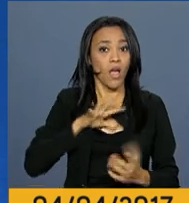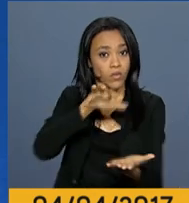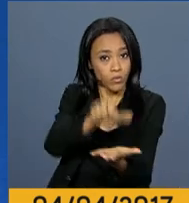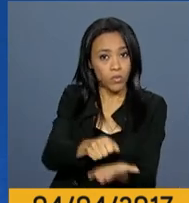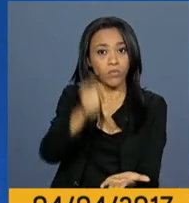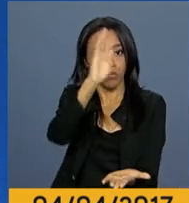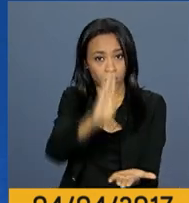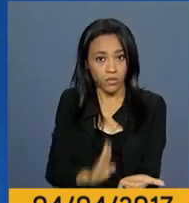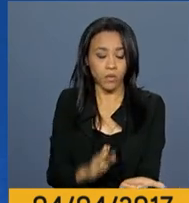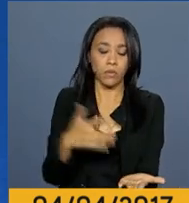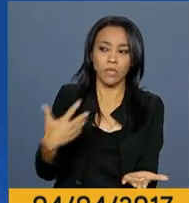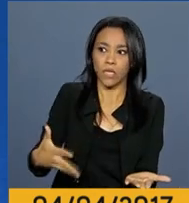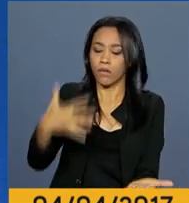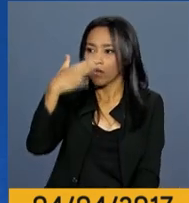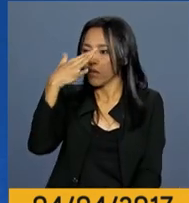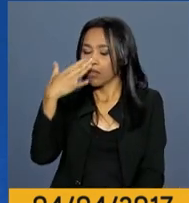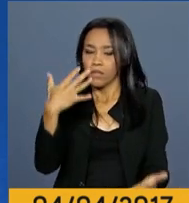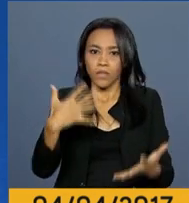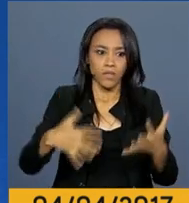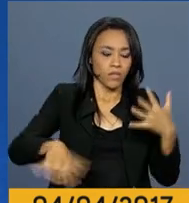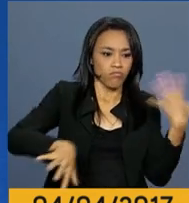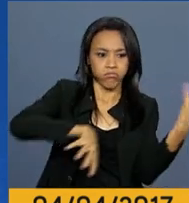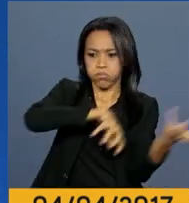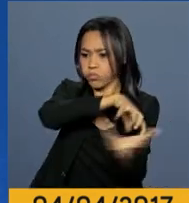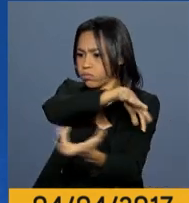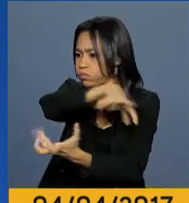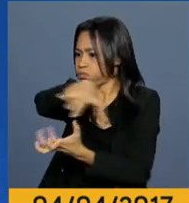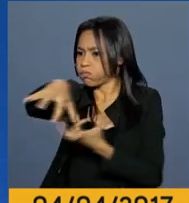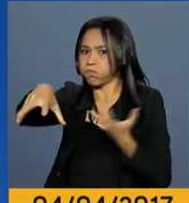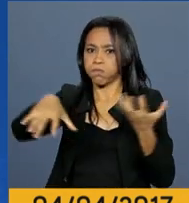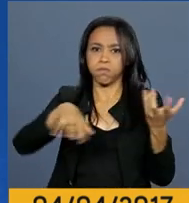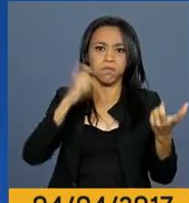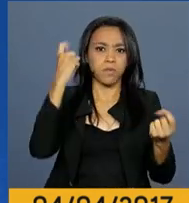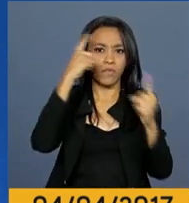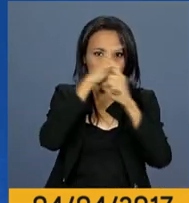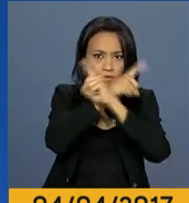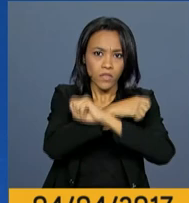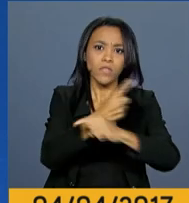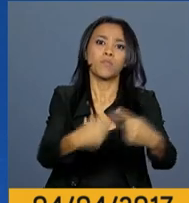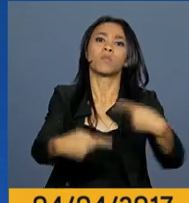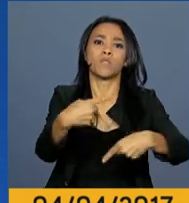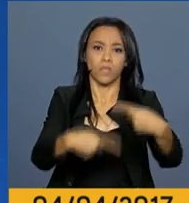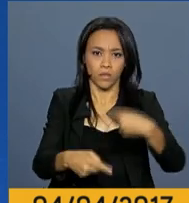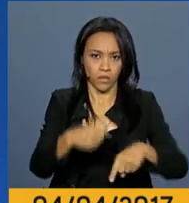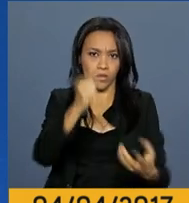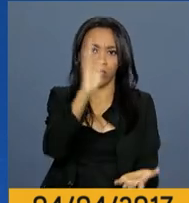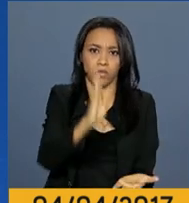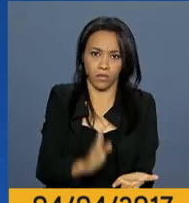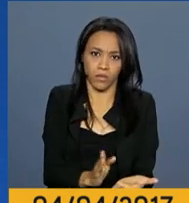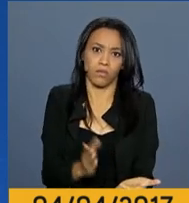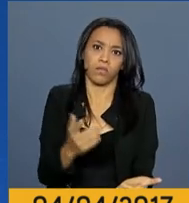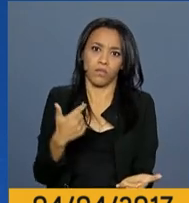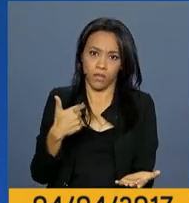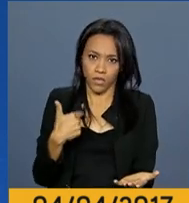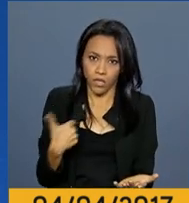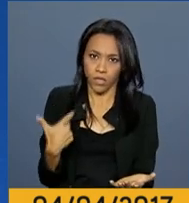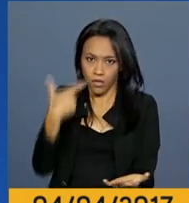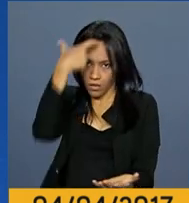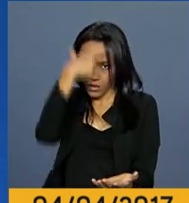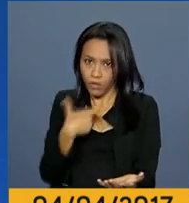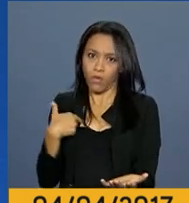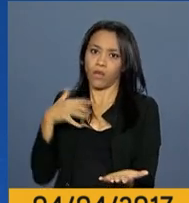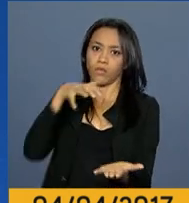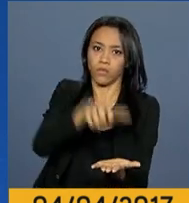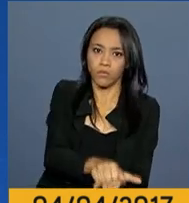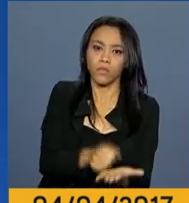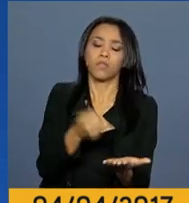que o país passou por momentos politicamente traumáticos. E traumáticos que foram, geraram uma oposição